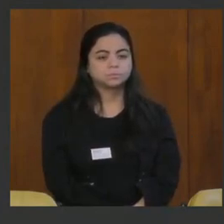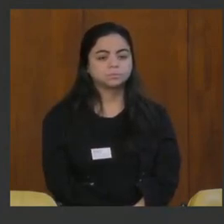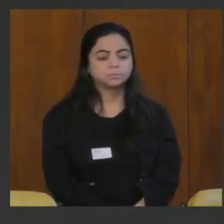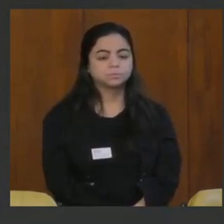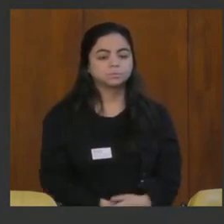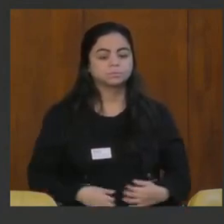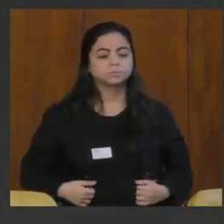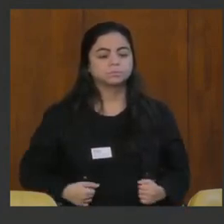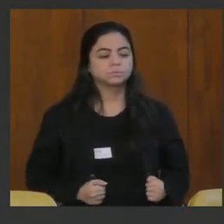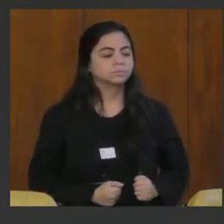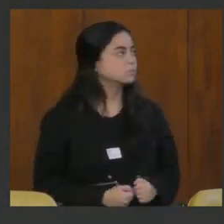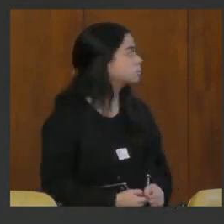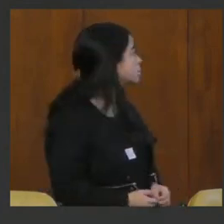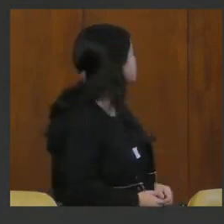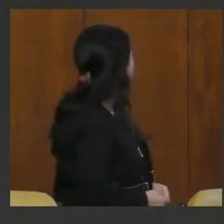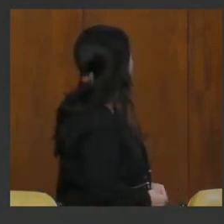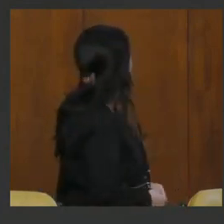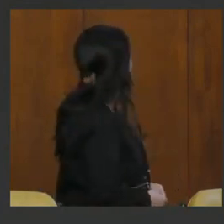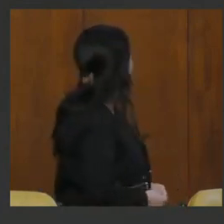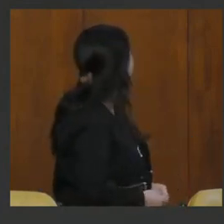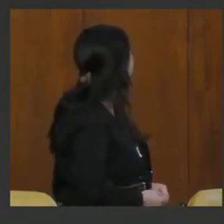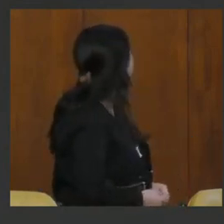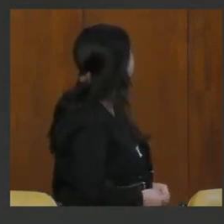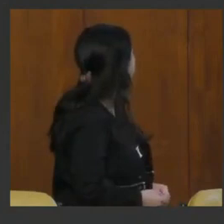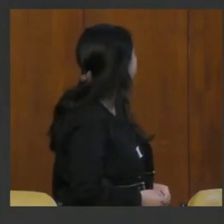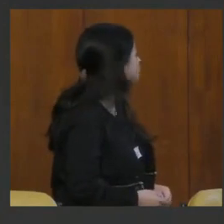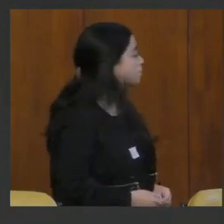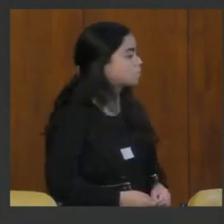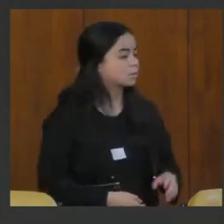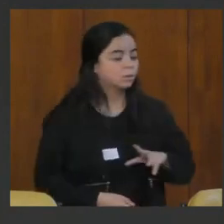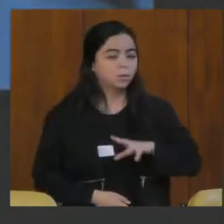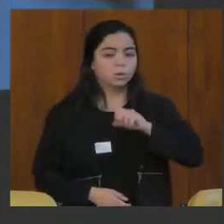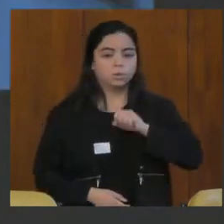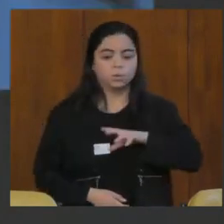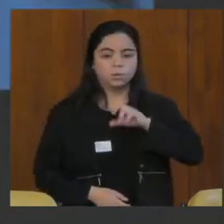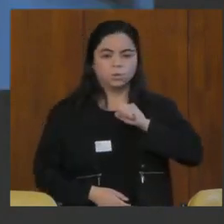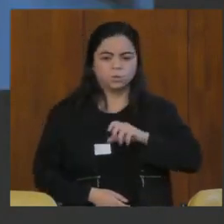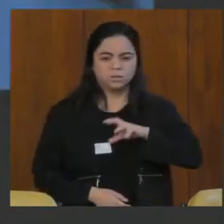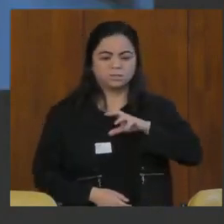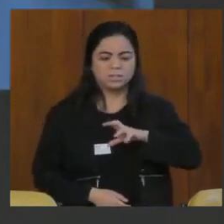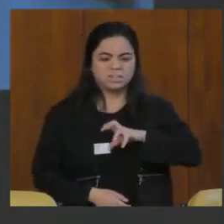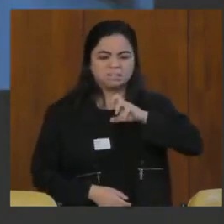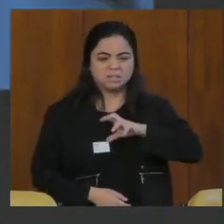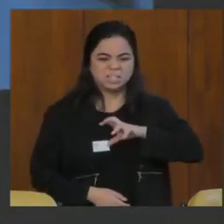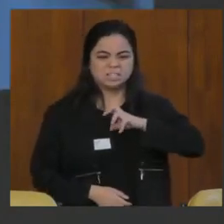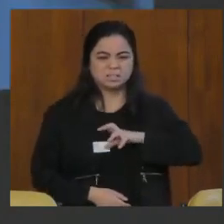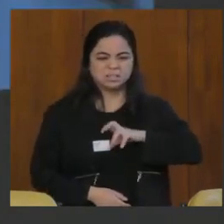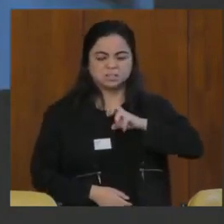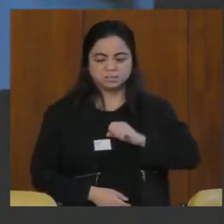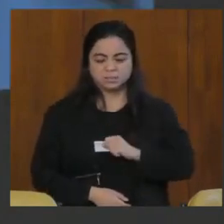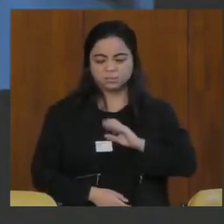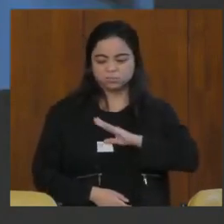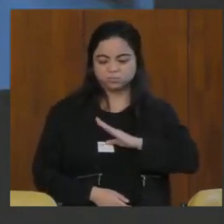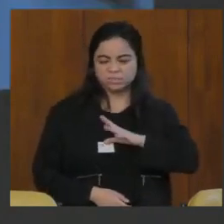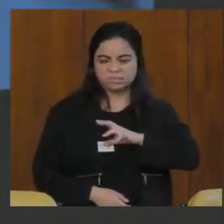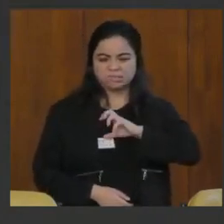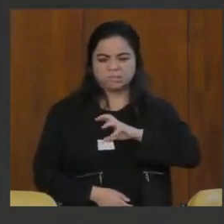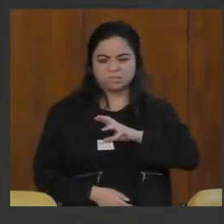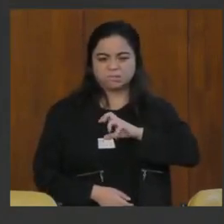Tá? É o sopro que pega toda a sístole. É um sopro bem rude, é o sopro mais intenso de toda a